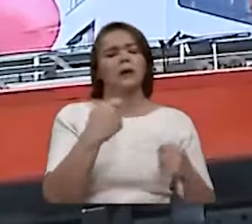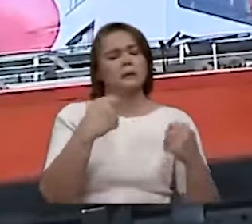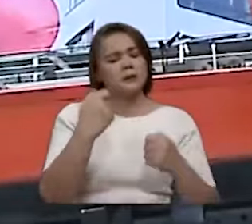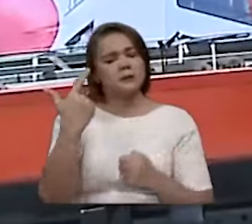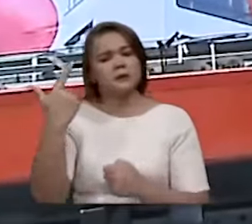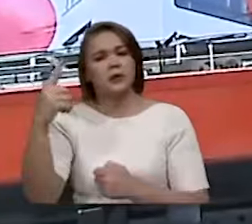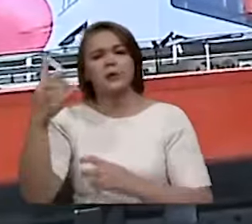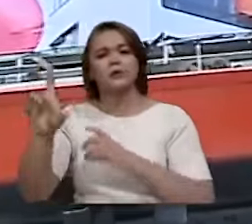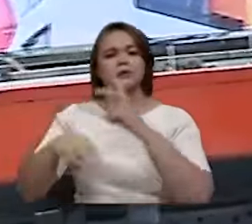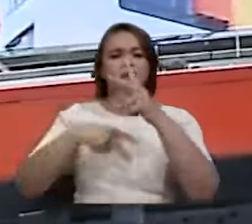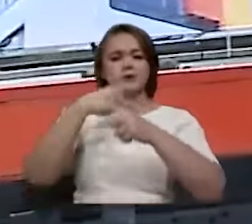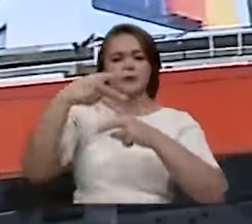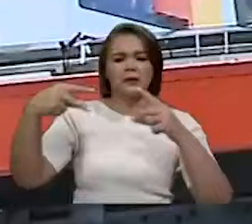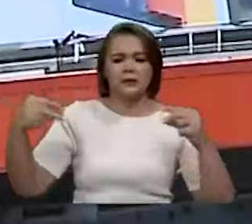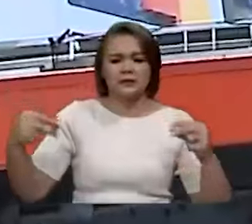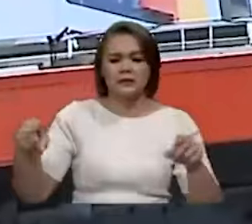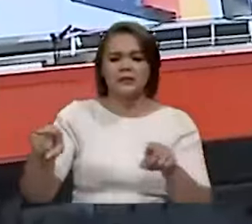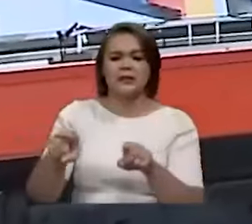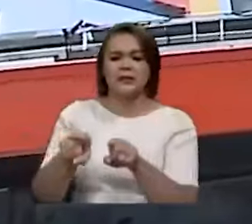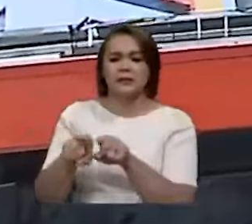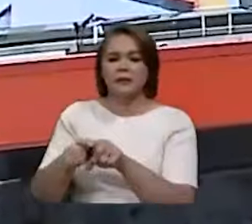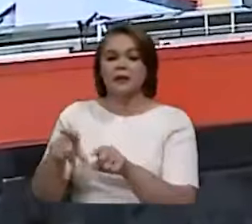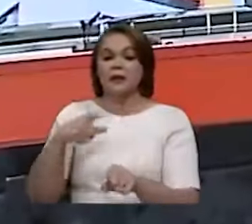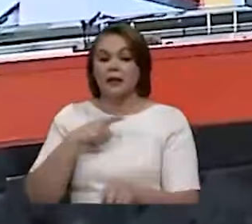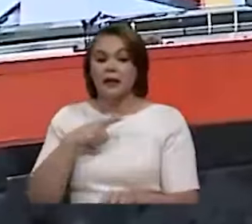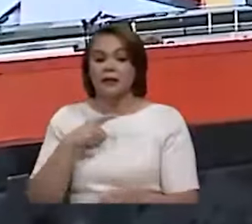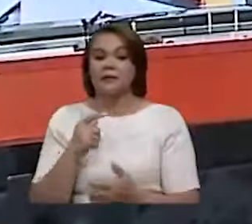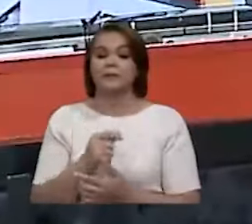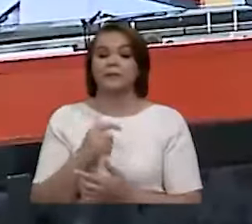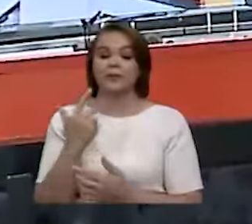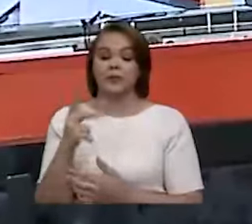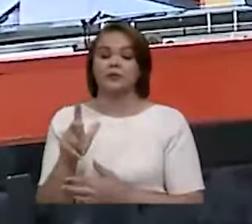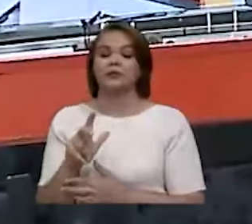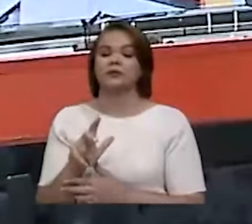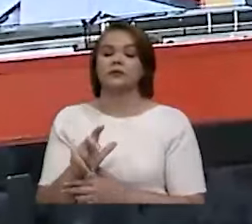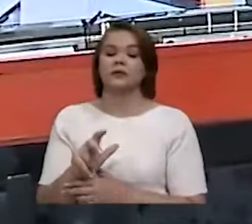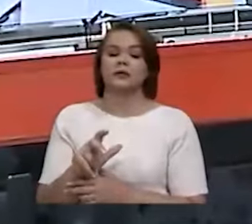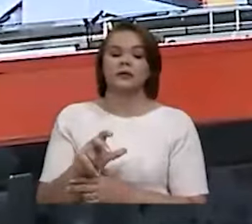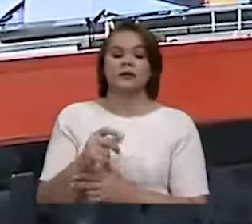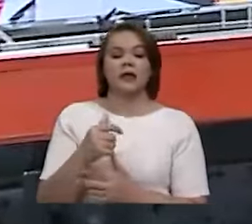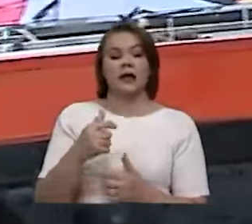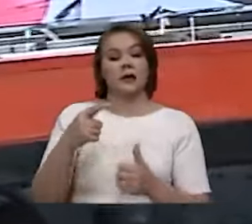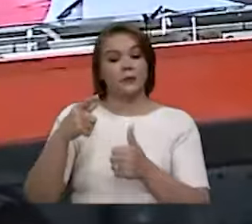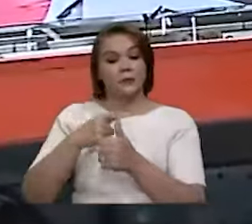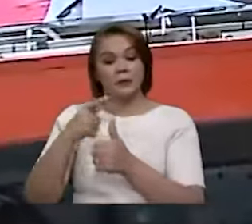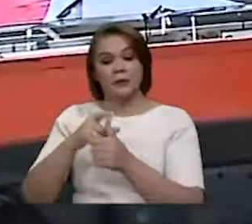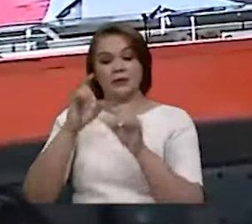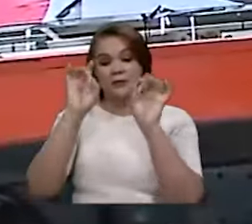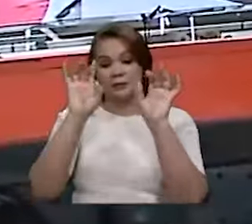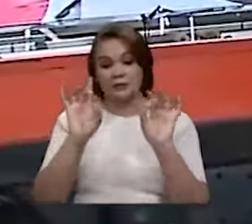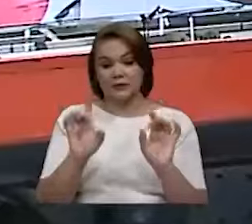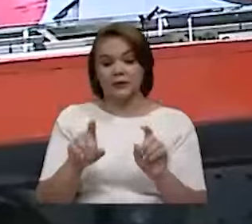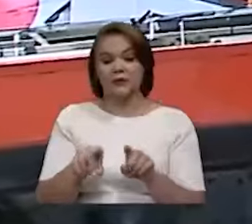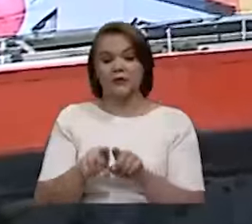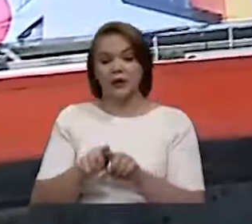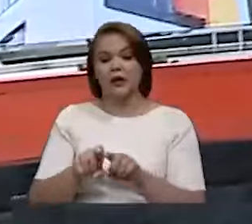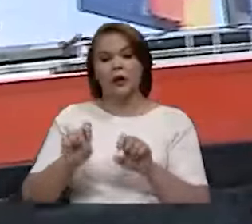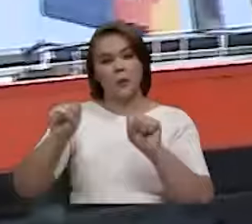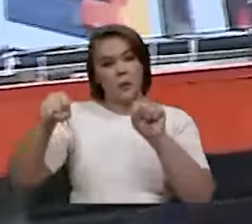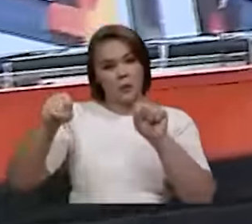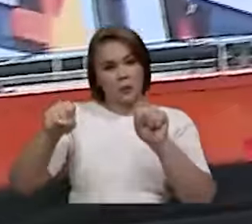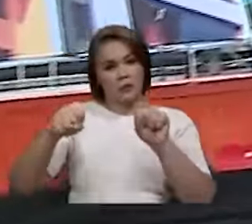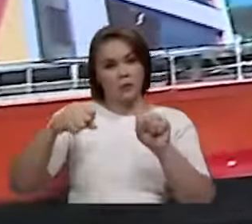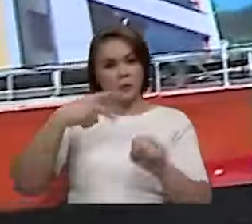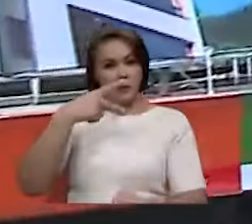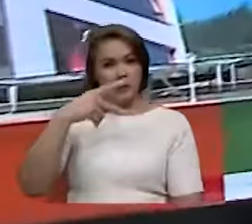seguinte, o gerente informou e a gente vai passar para você. Tá autorizado? Tem no primeiro prêmio especial, tem uma Honda Pop, mas